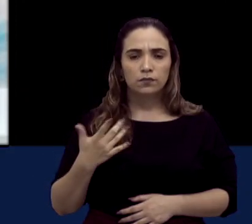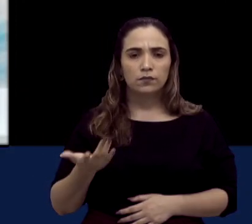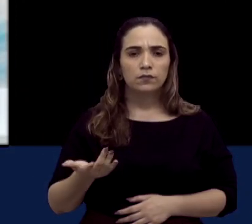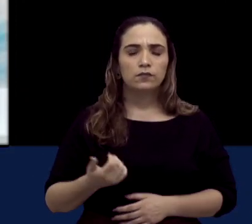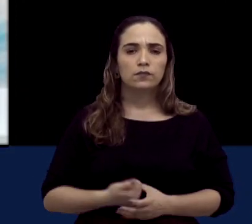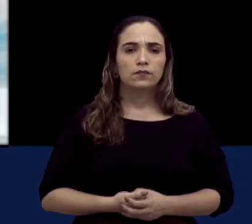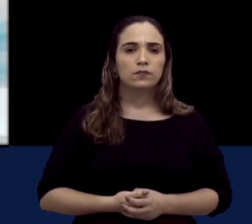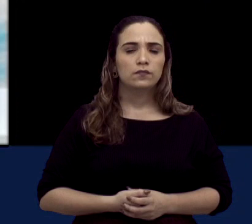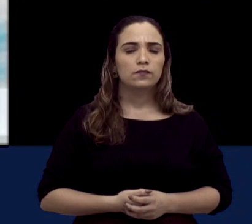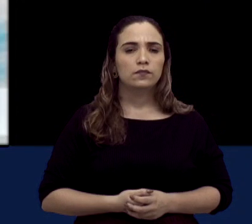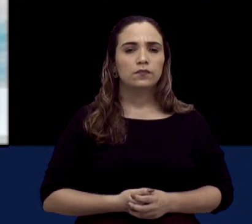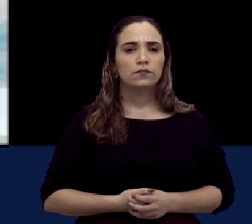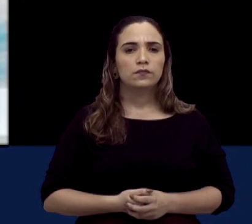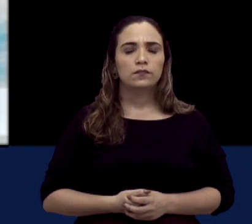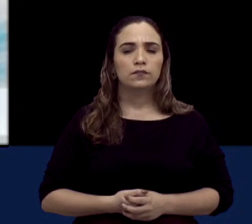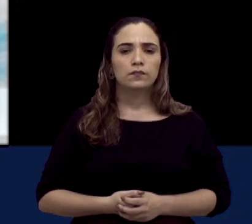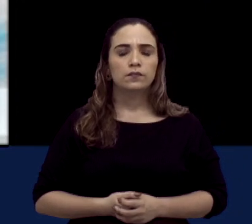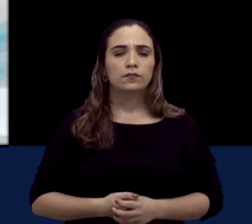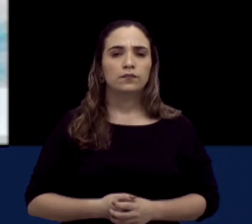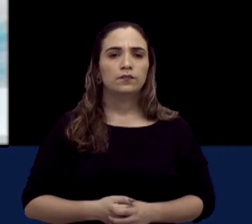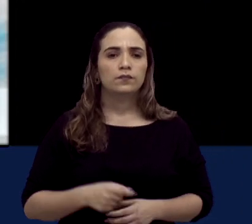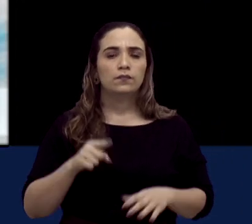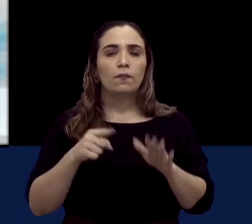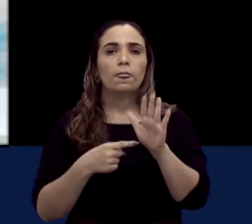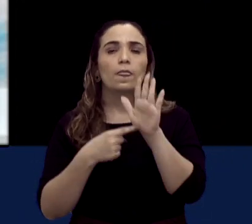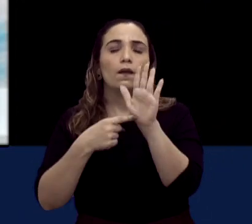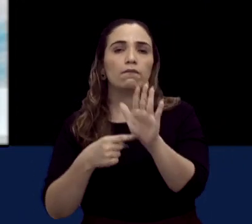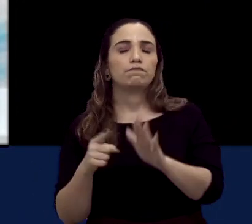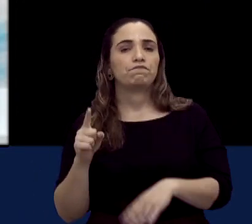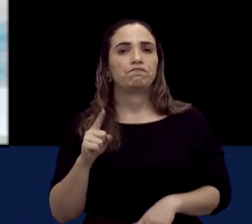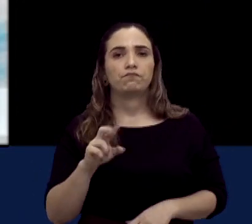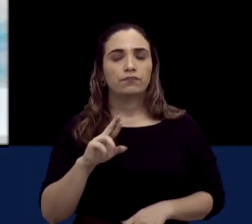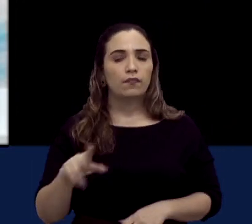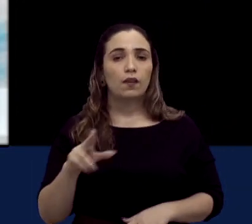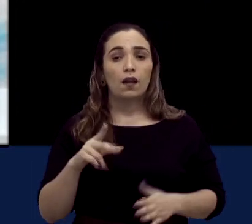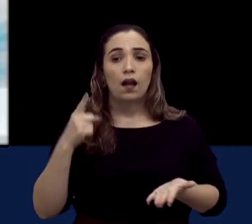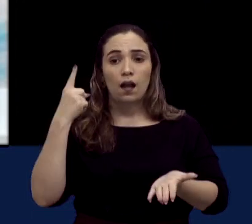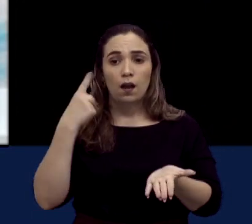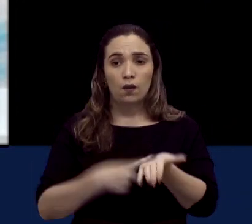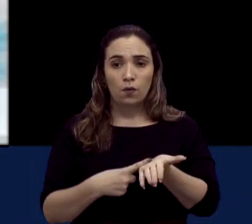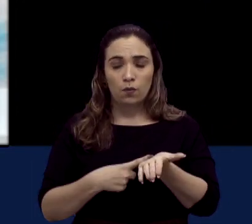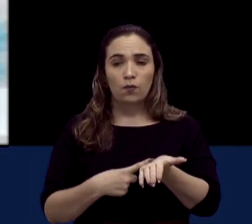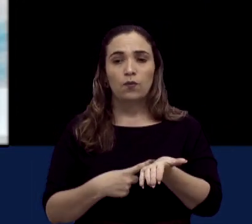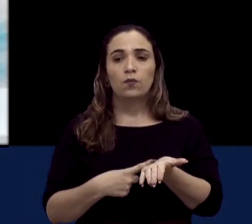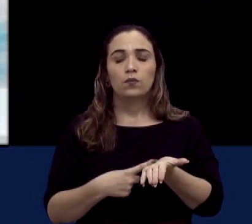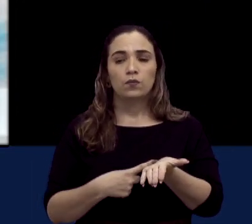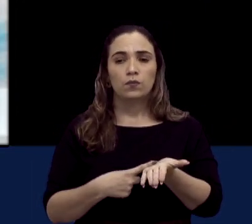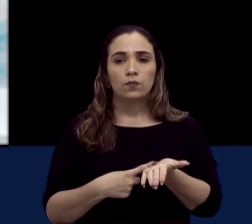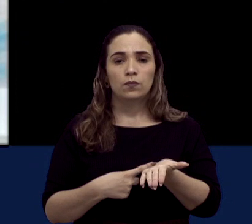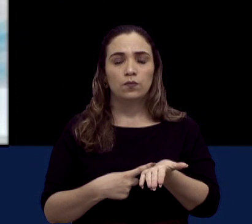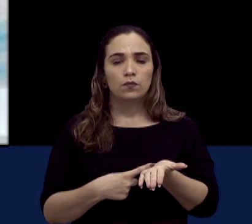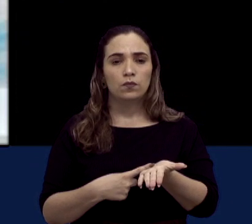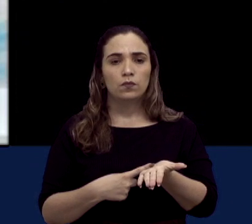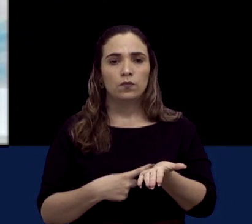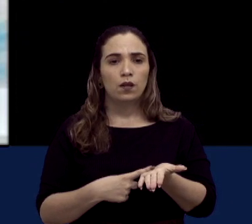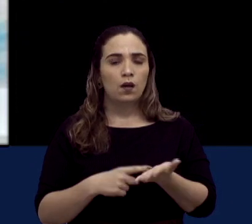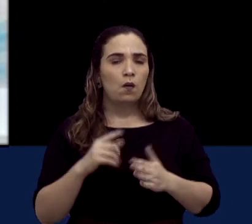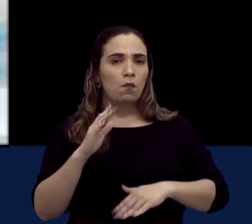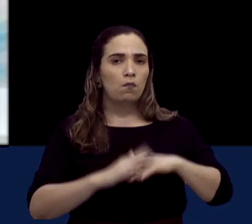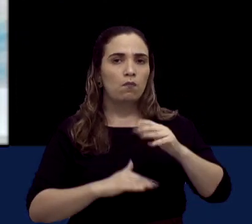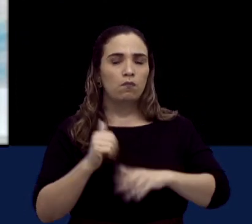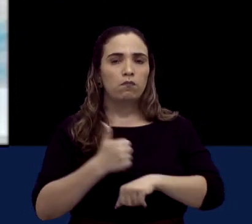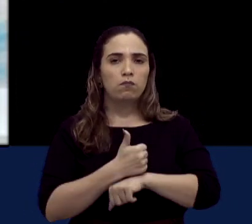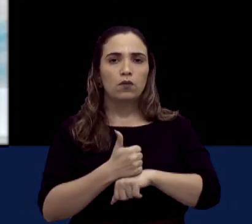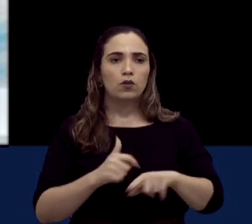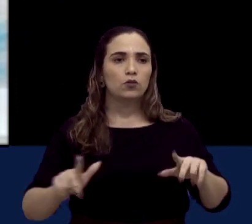Aí aqui eu mostro para vocês que não, que o acordo de resultado, ele é interdisciplinar,